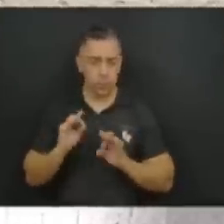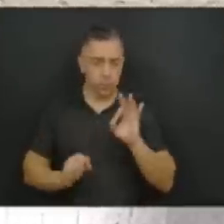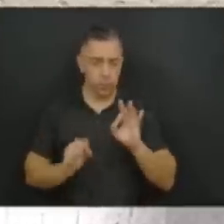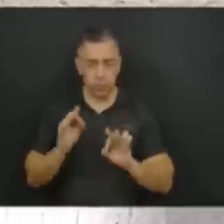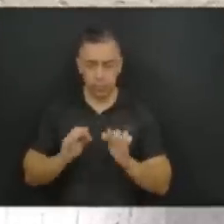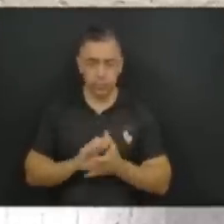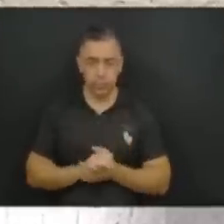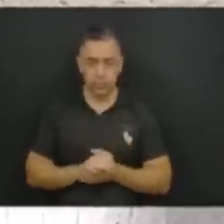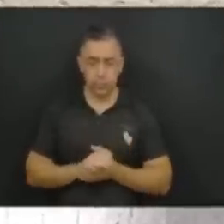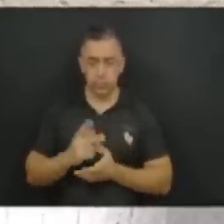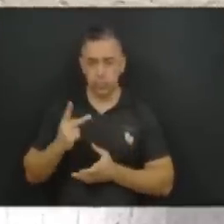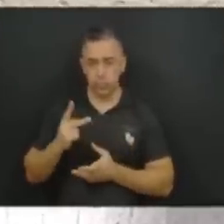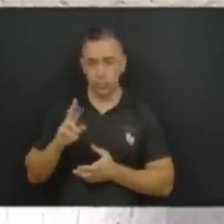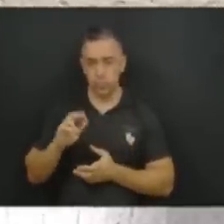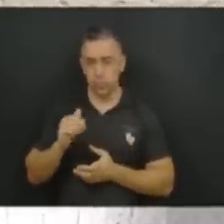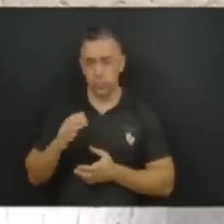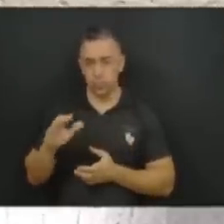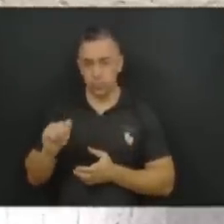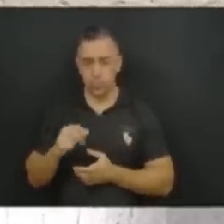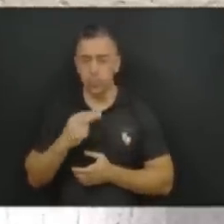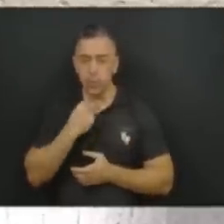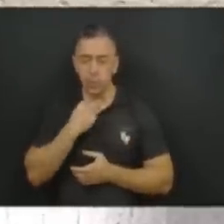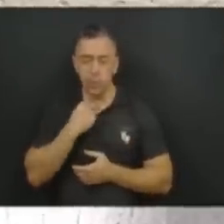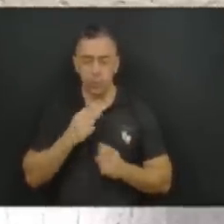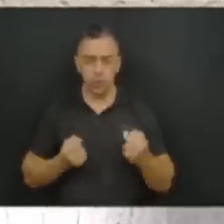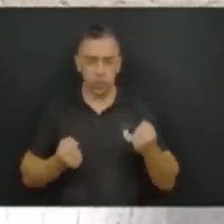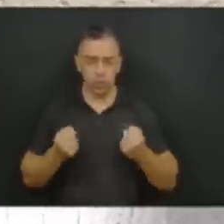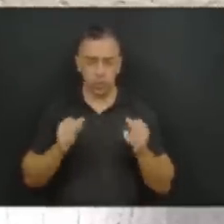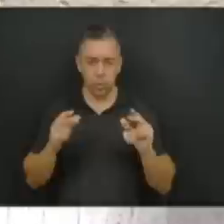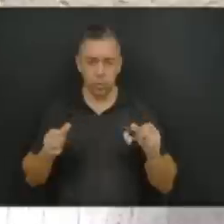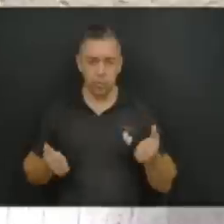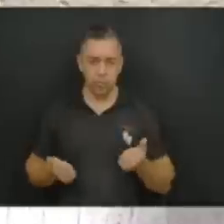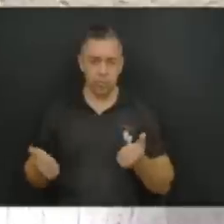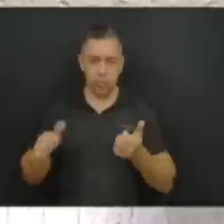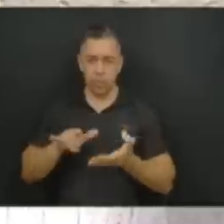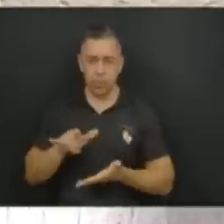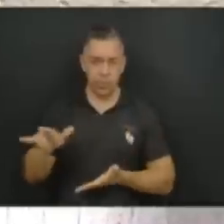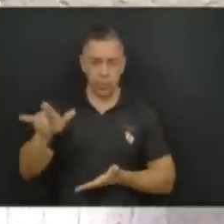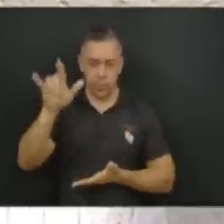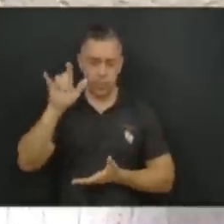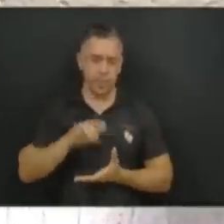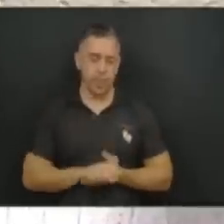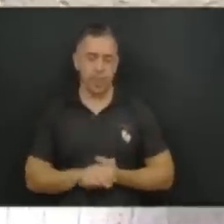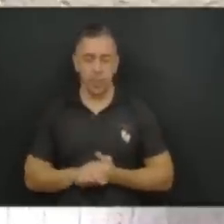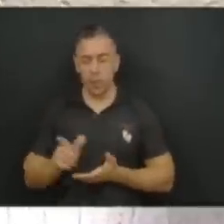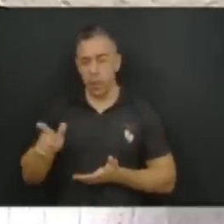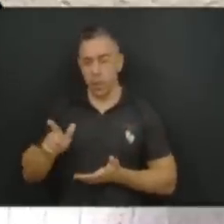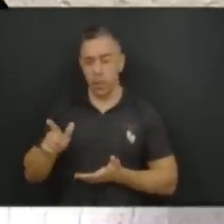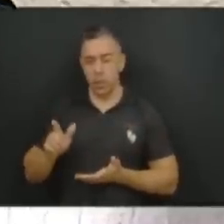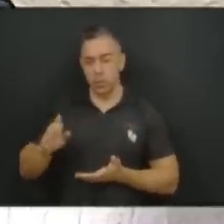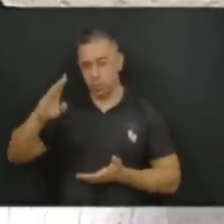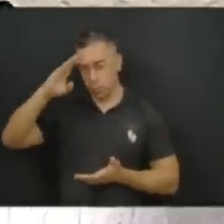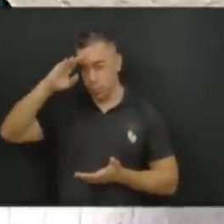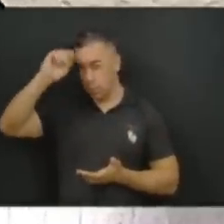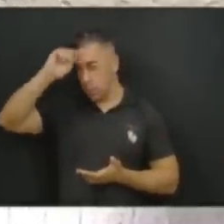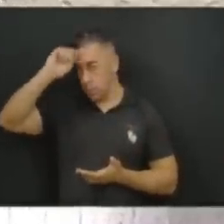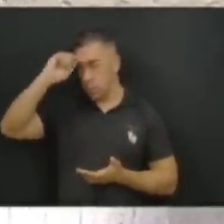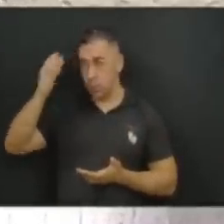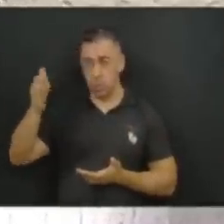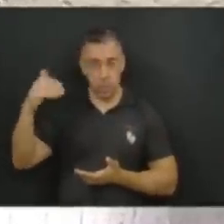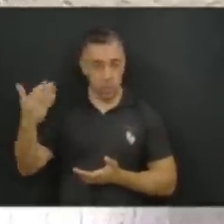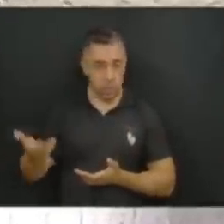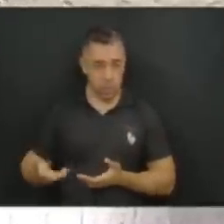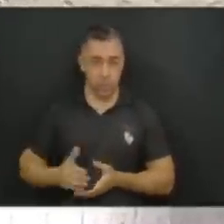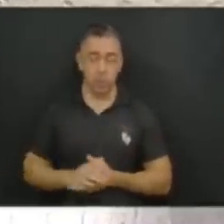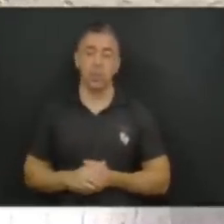os praças não podem ter lutar e o deputado o Nobre Deputado o soldado Adriano ele